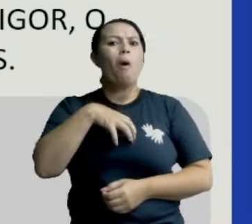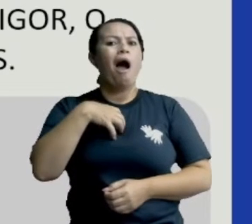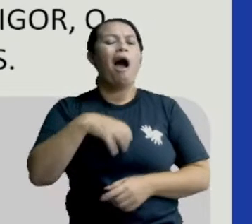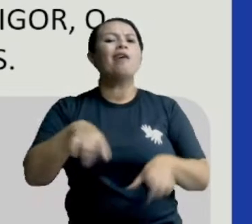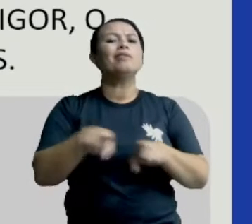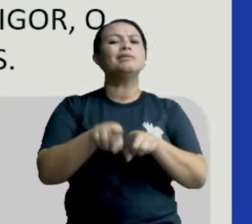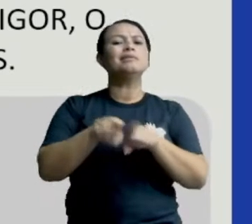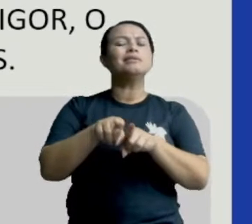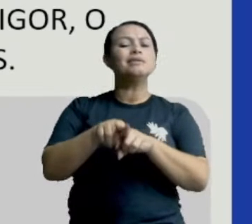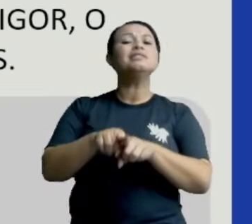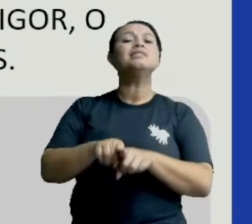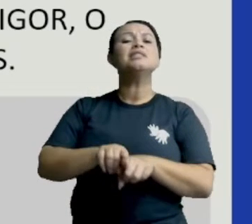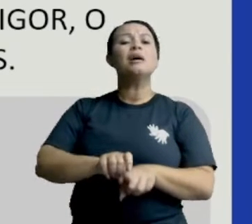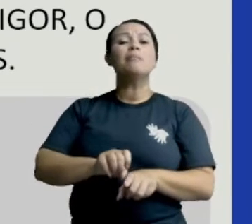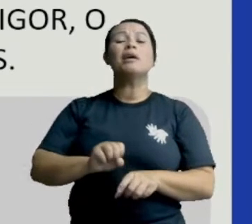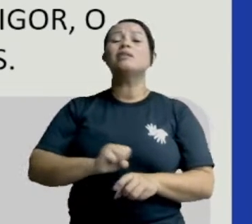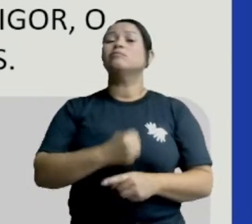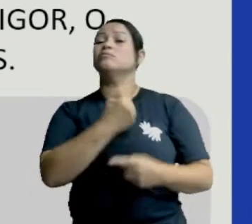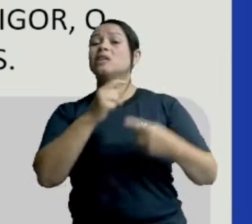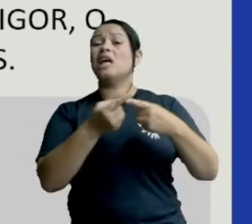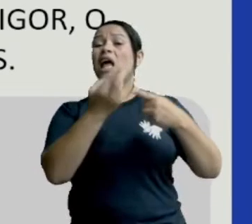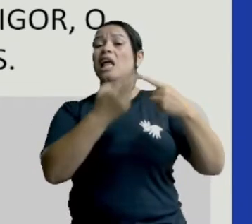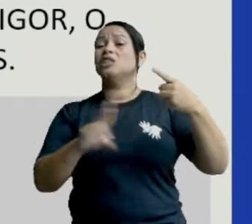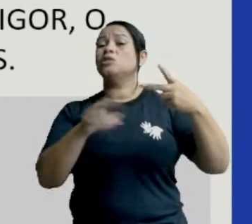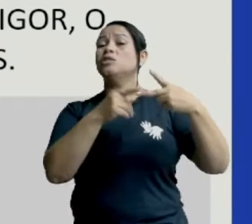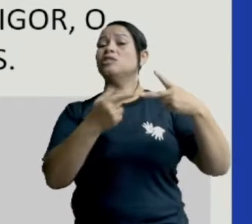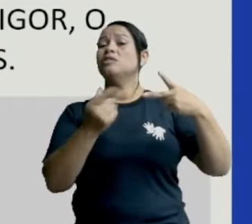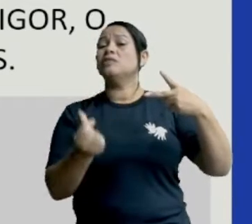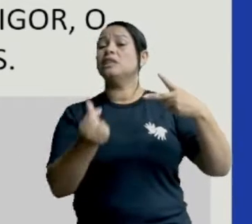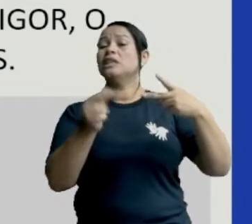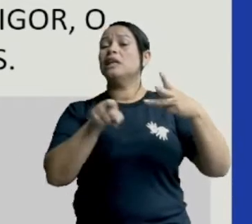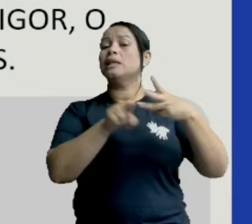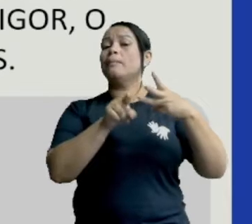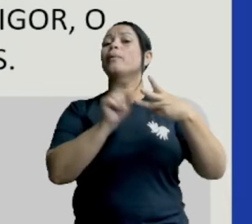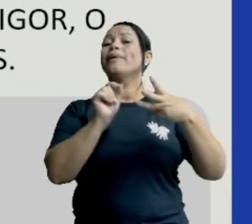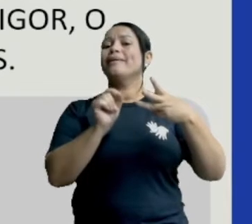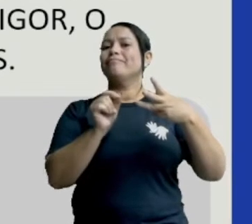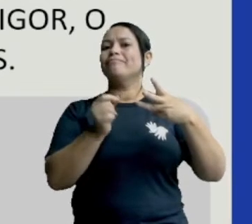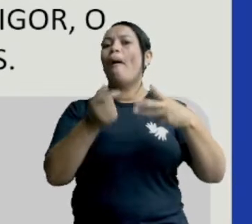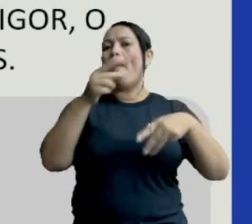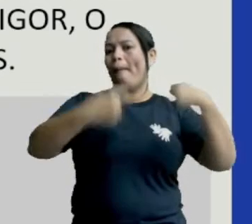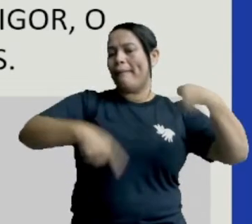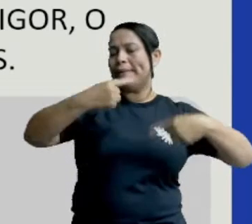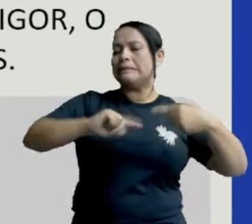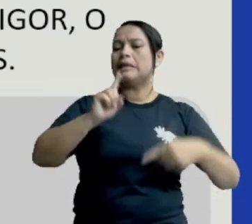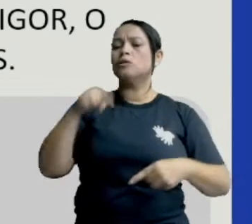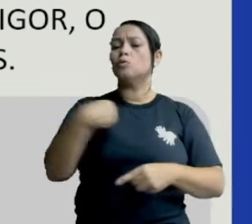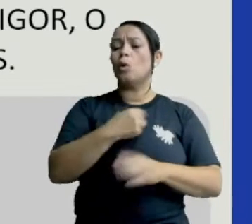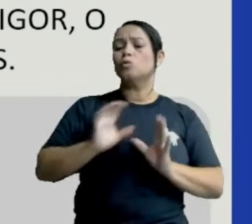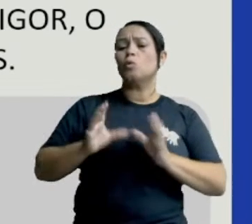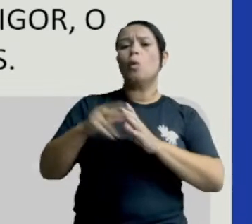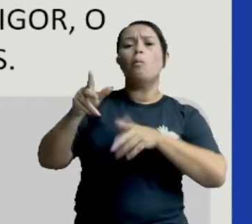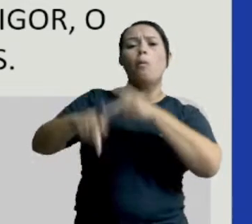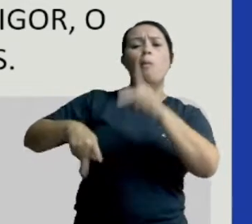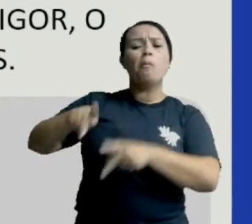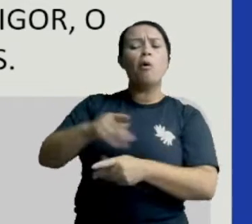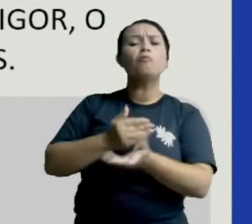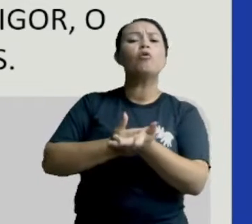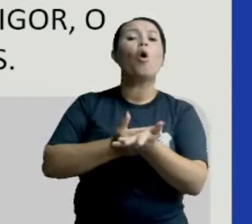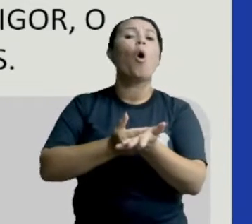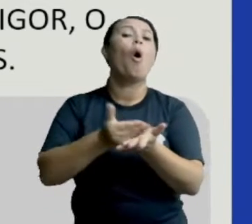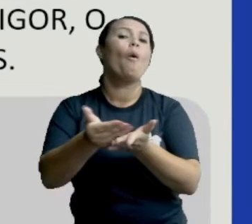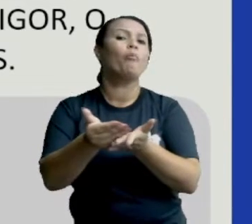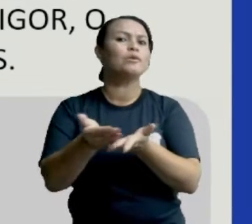razões religiosas, financeiras e políticas, nossa gente reiniciou e